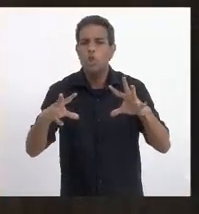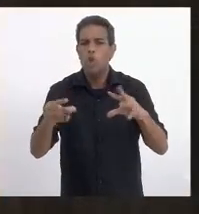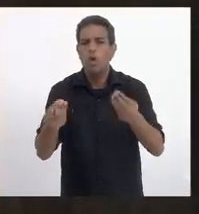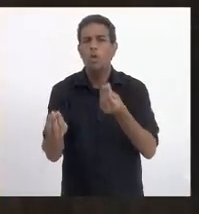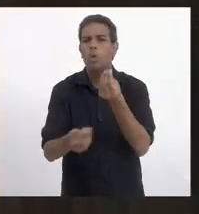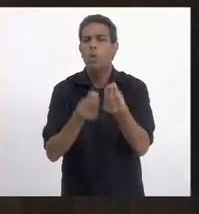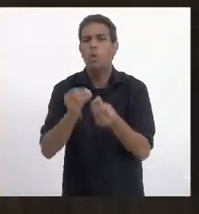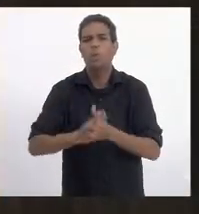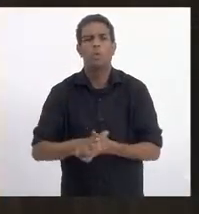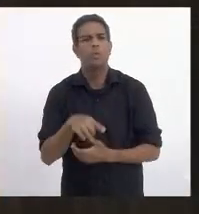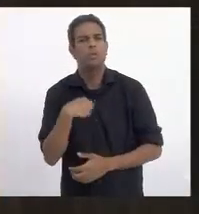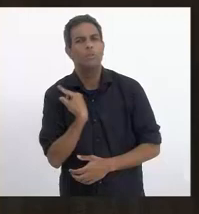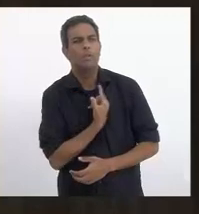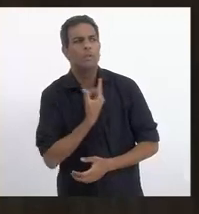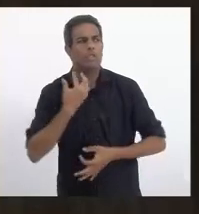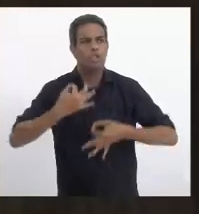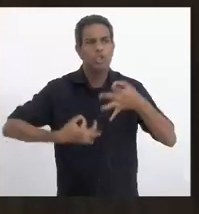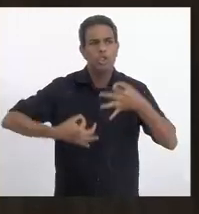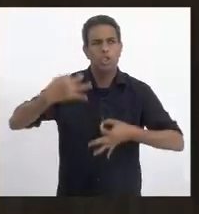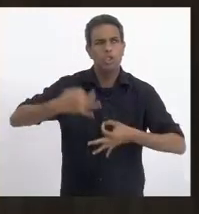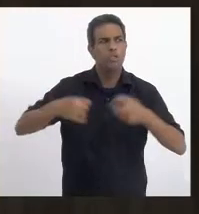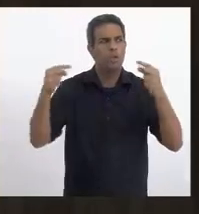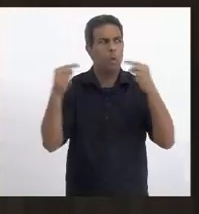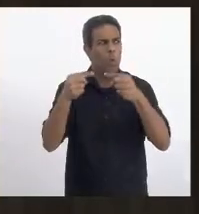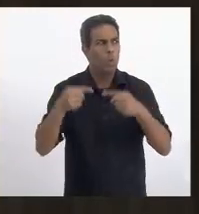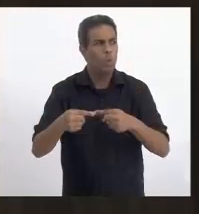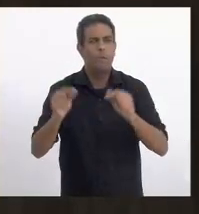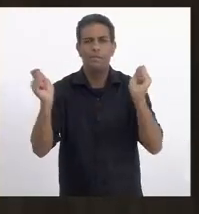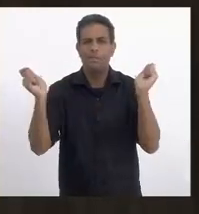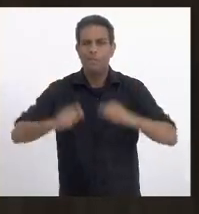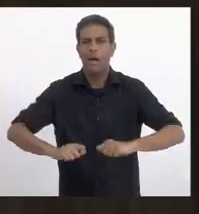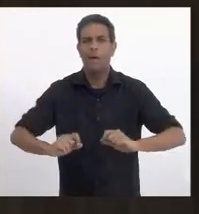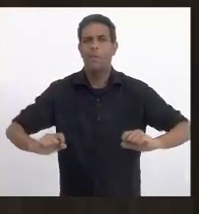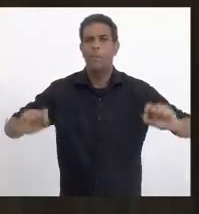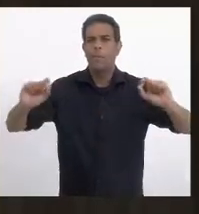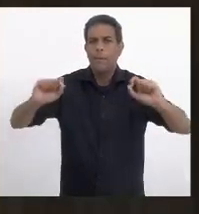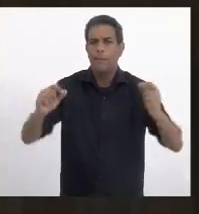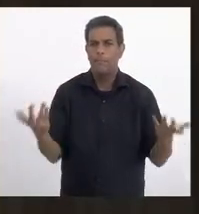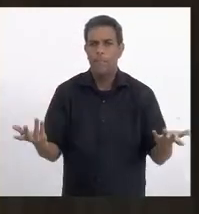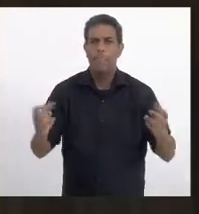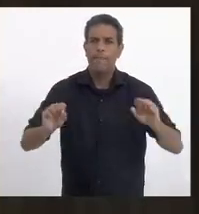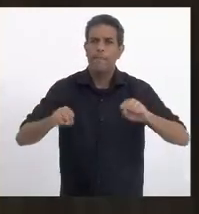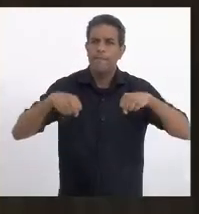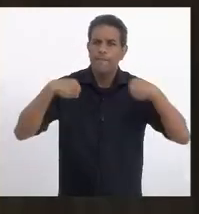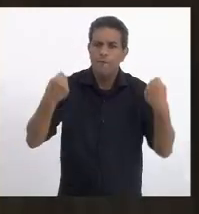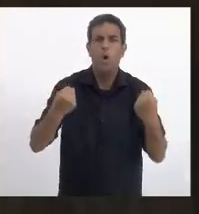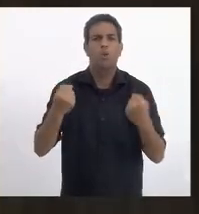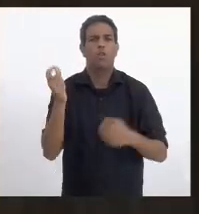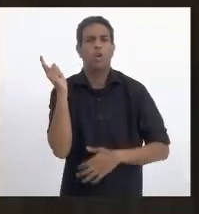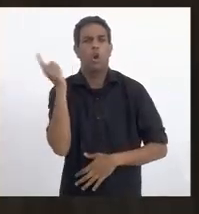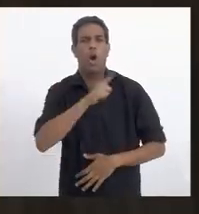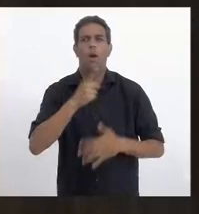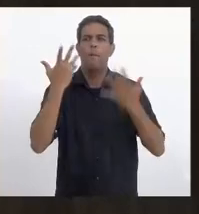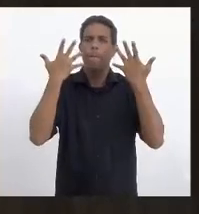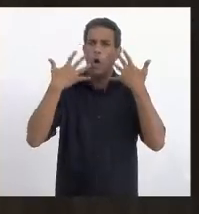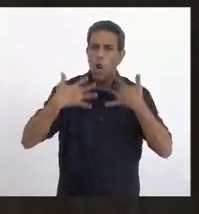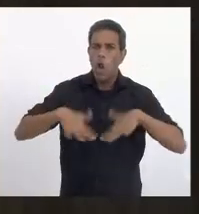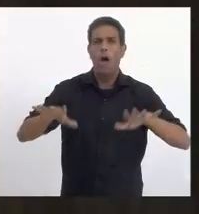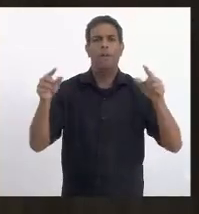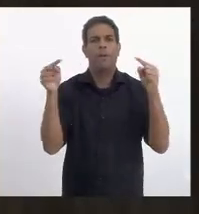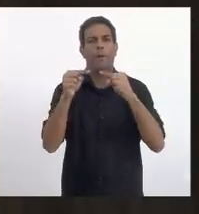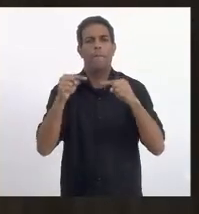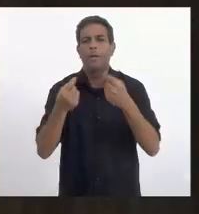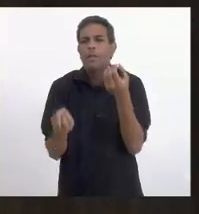política natureza jurídica é compensatória para desgastar esforço físico emocional e